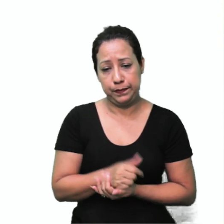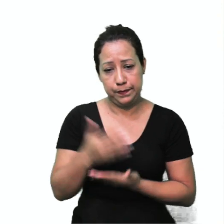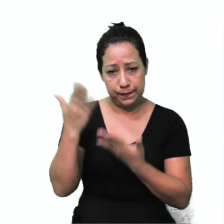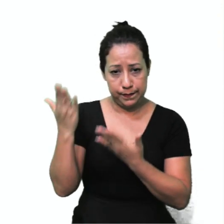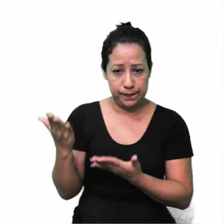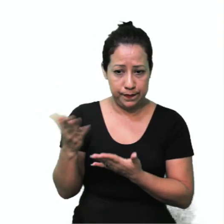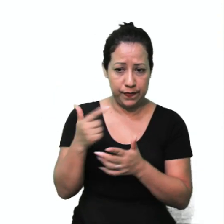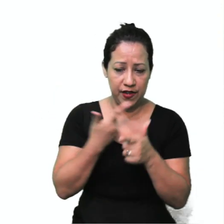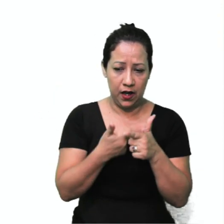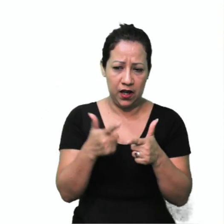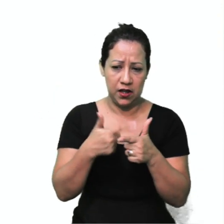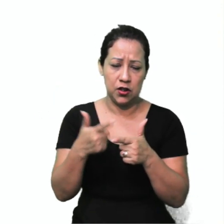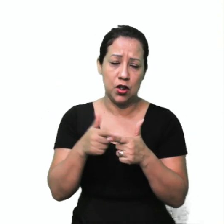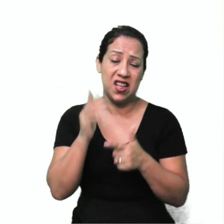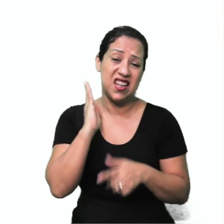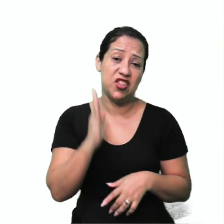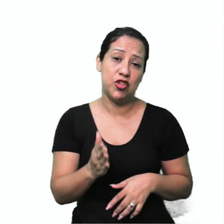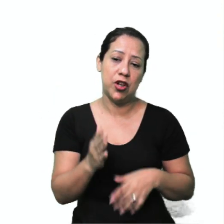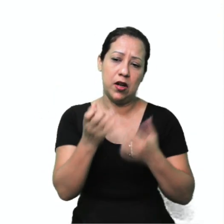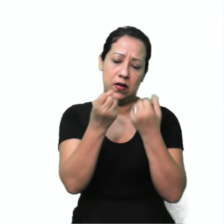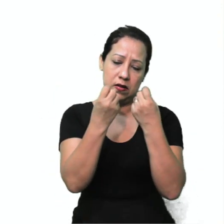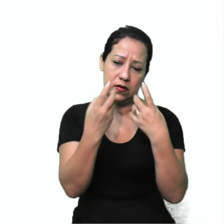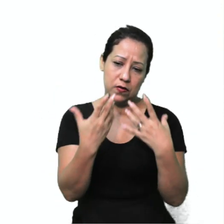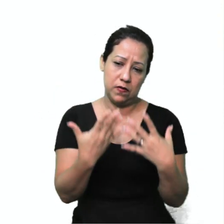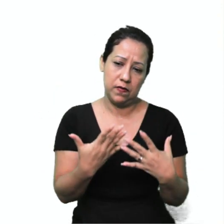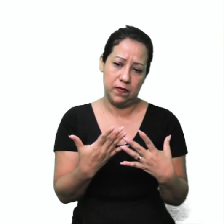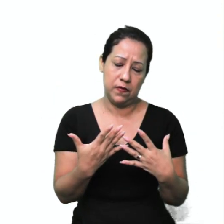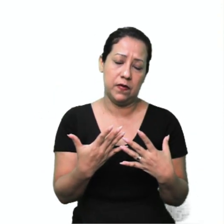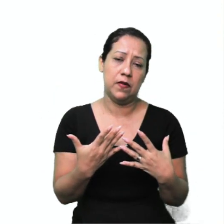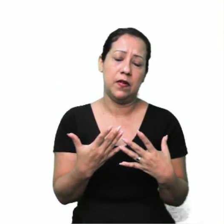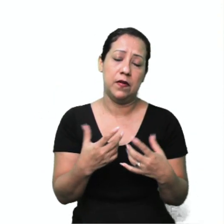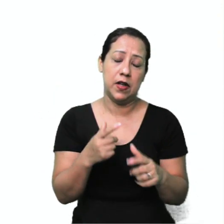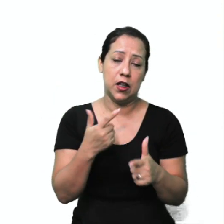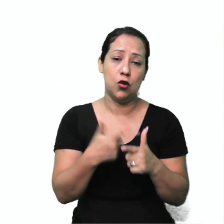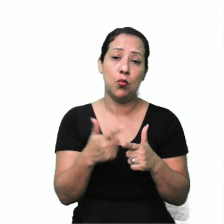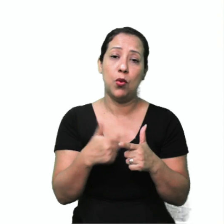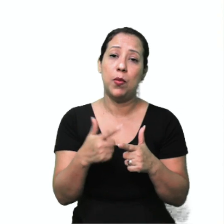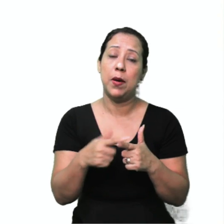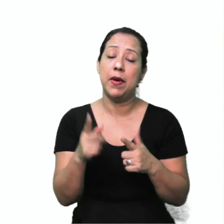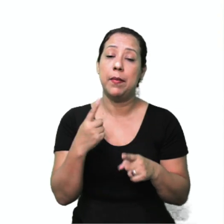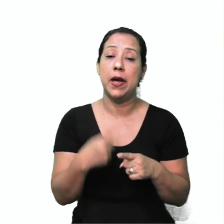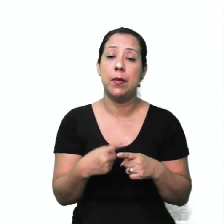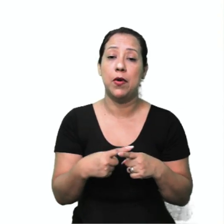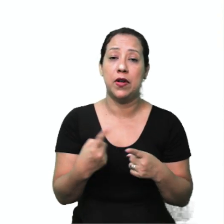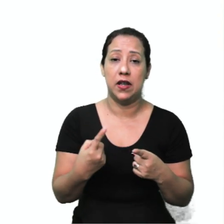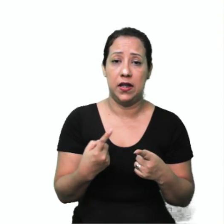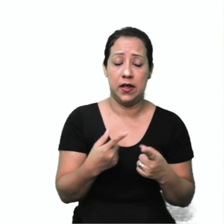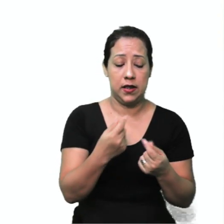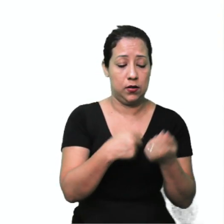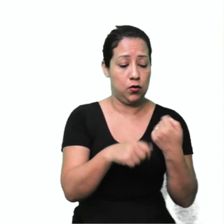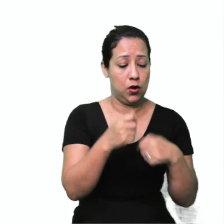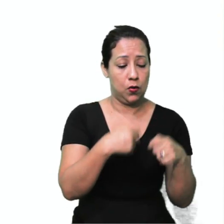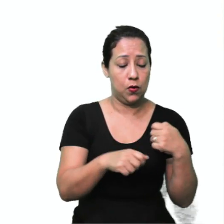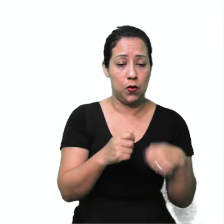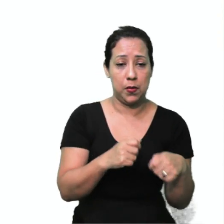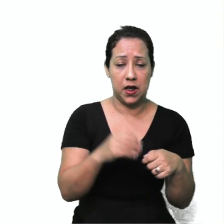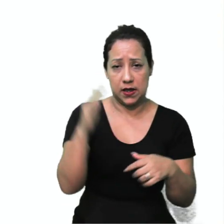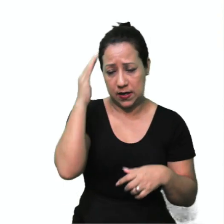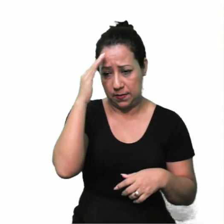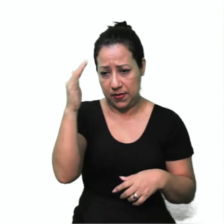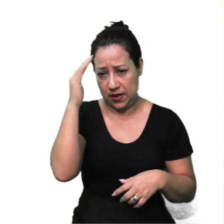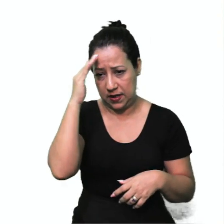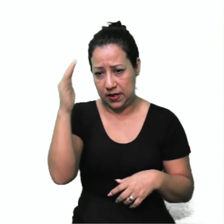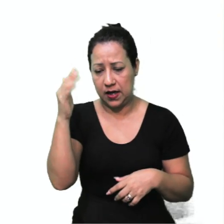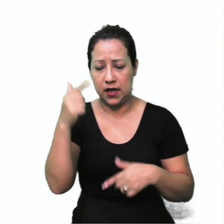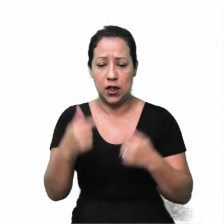Essas crises, nós já falamos várias vezes, que os fatores estão relacionados a econômico, militares e política. Claro que também